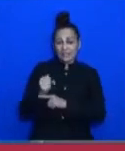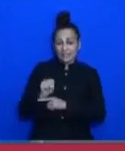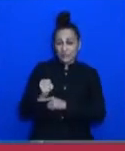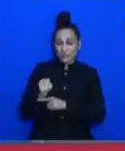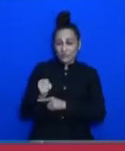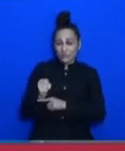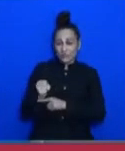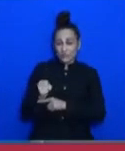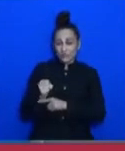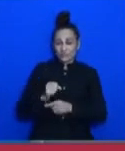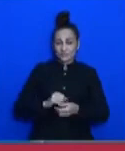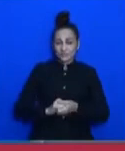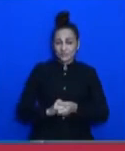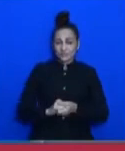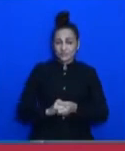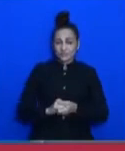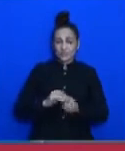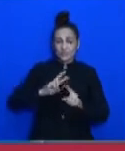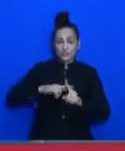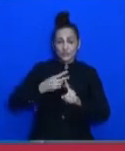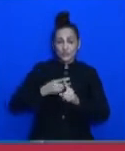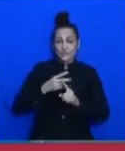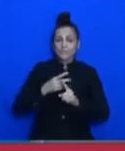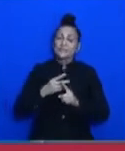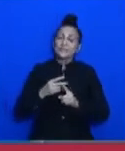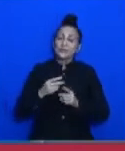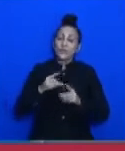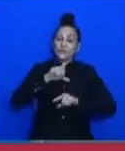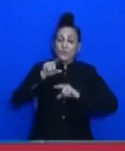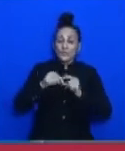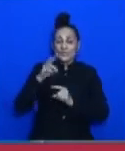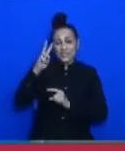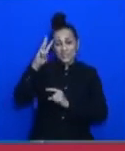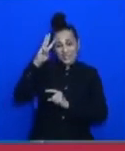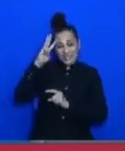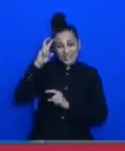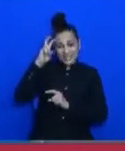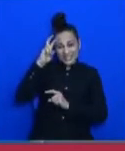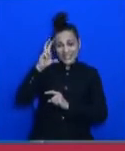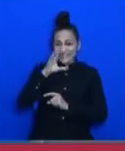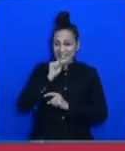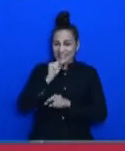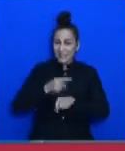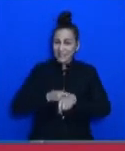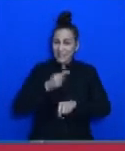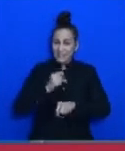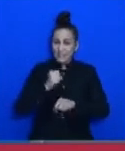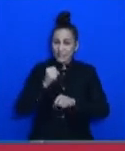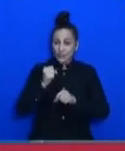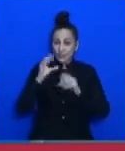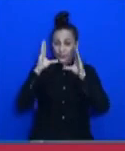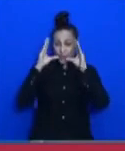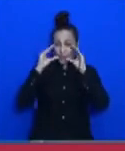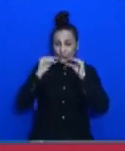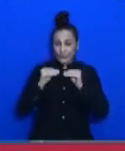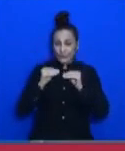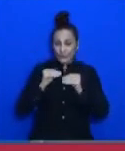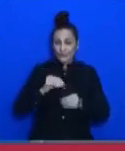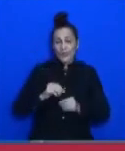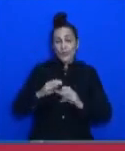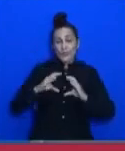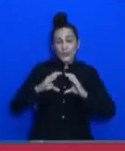Cinza, 18. Dupla cena com sorteios às terças, quintas e sábados, sempre a partir das 8 da noite.